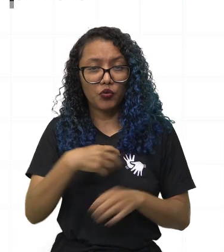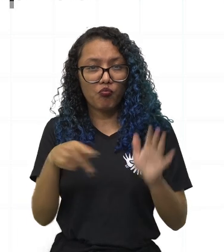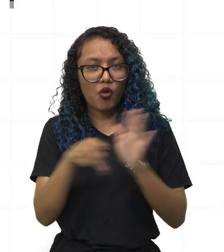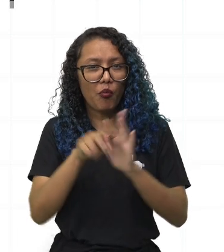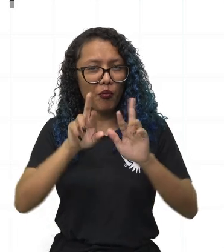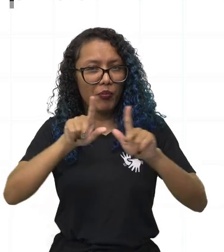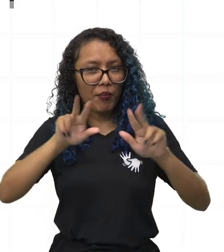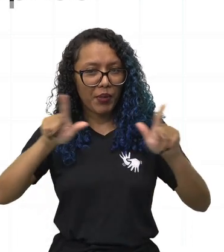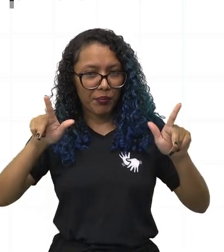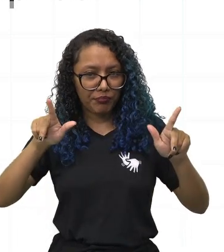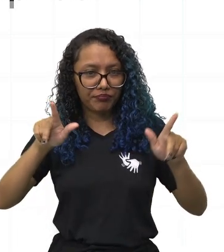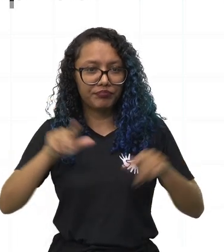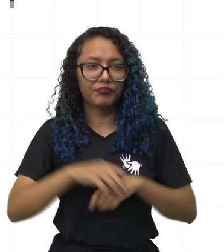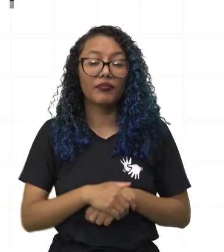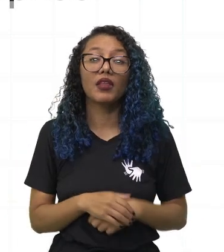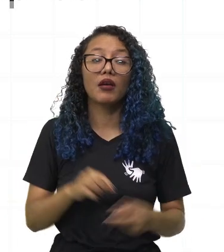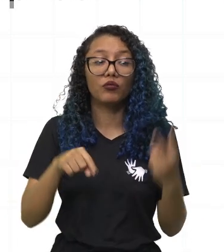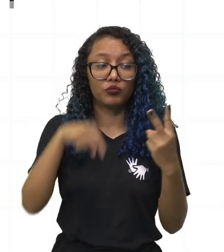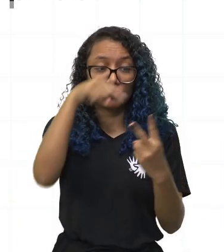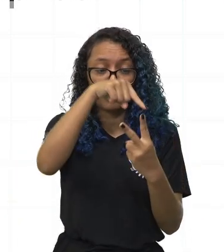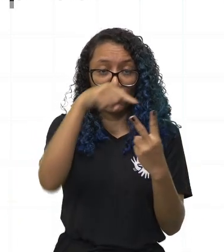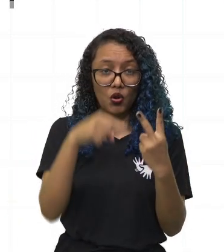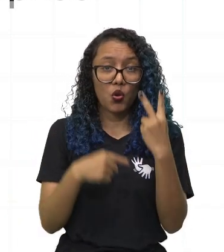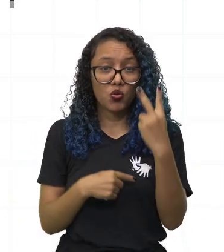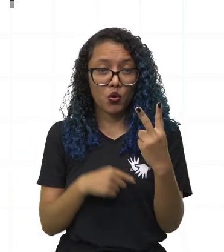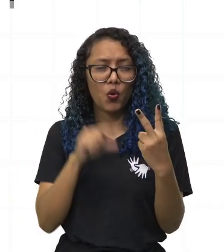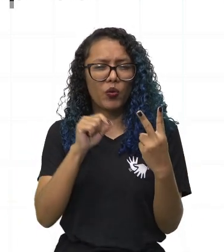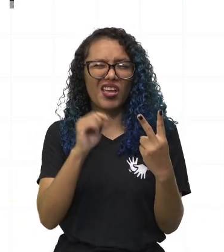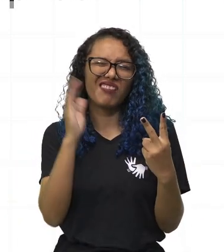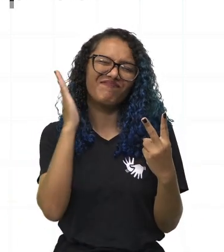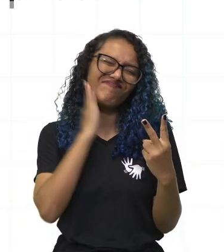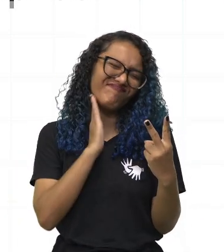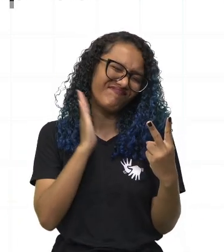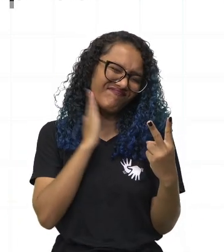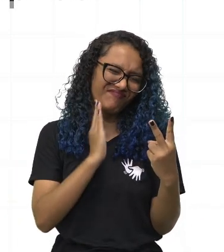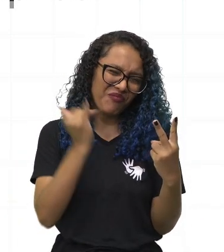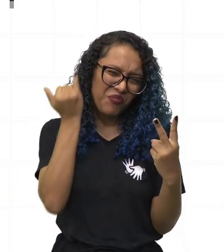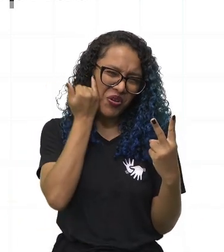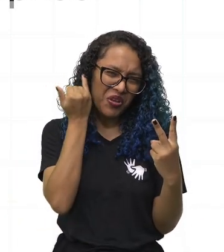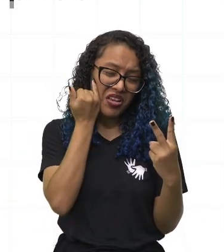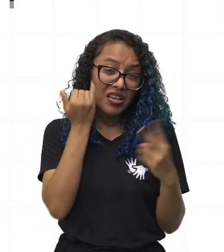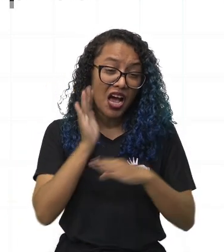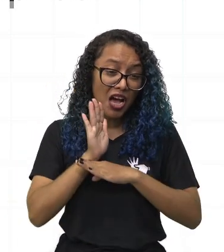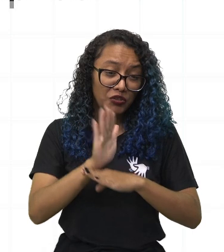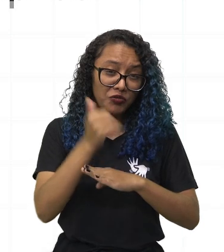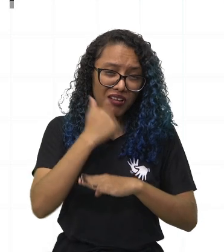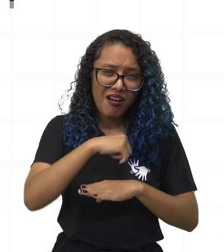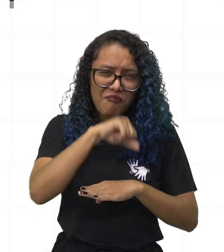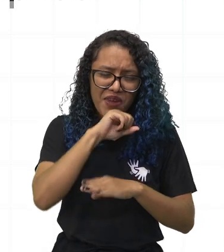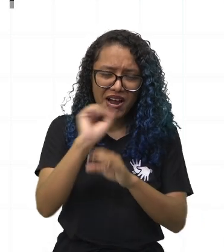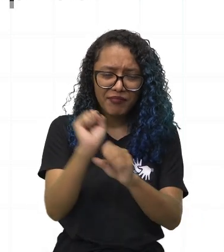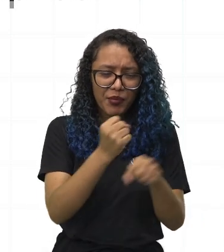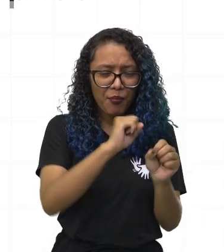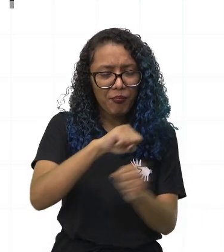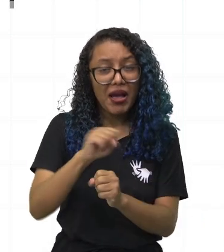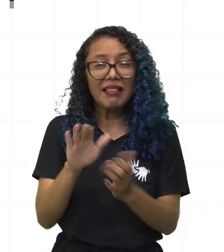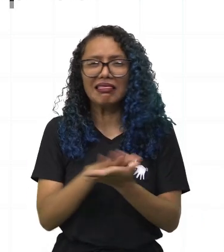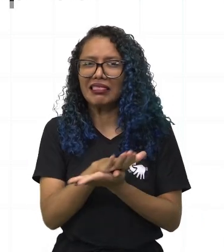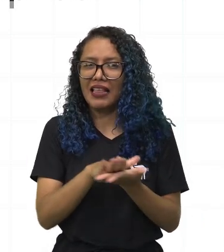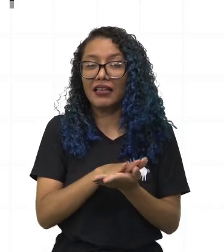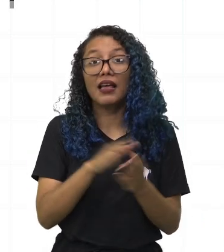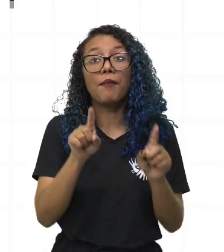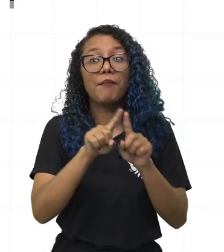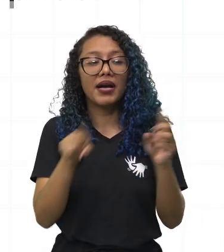diferentes. Enquanto 2 porquinhos eram preguiçosos e não ajudavam no serviço doméstico, o